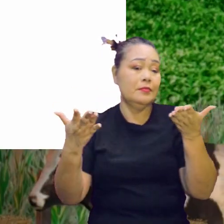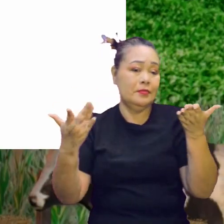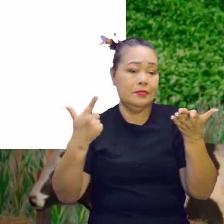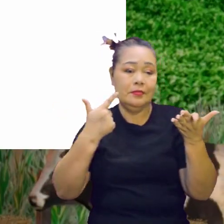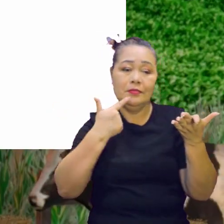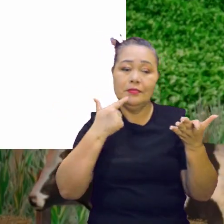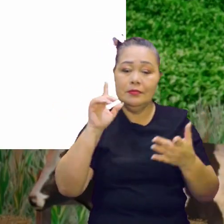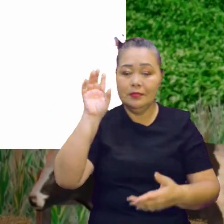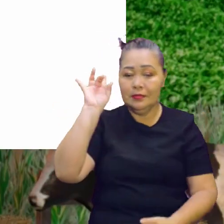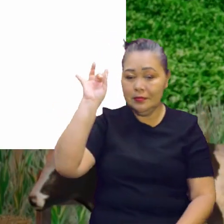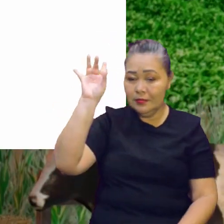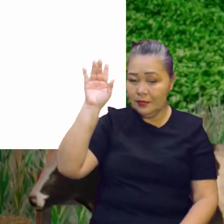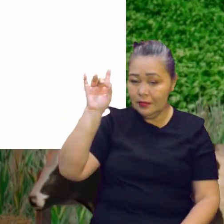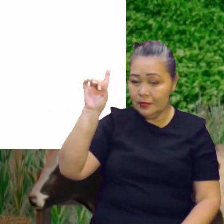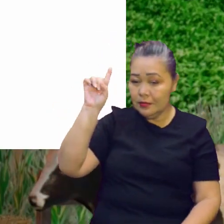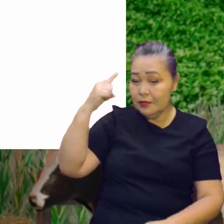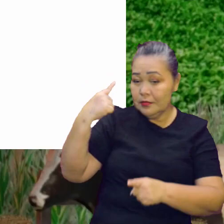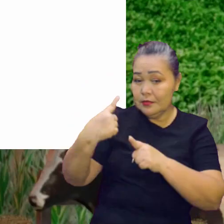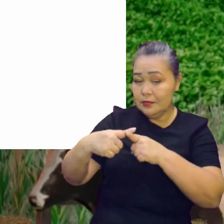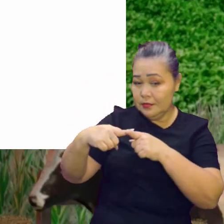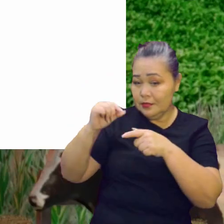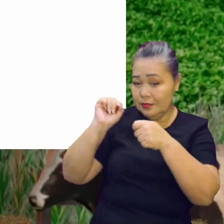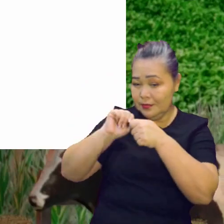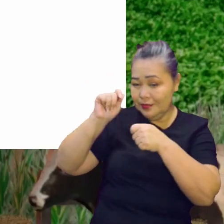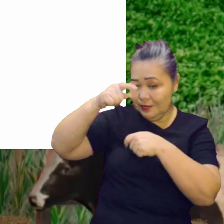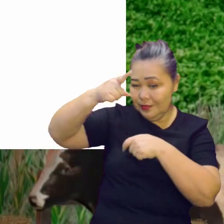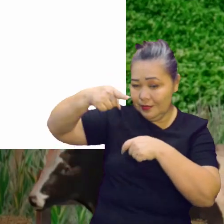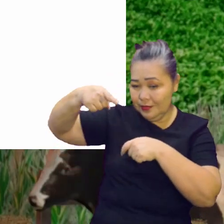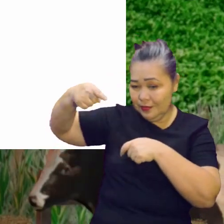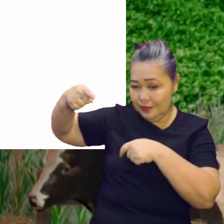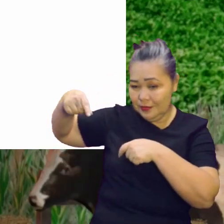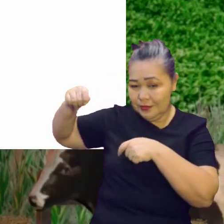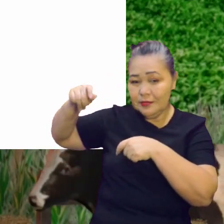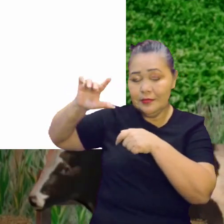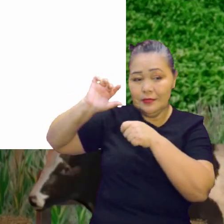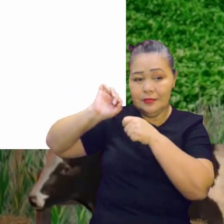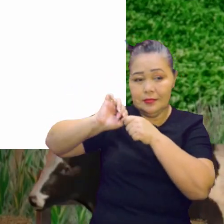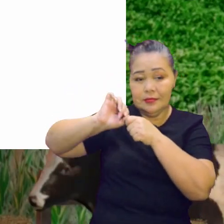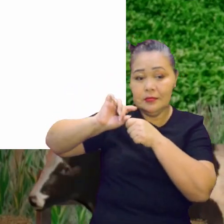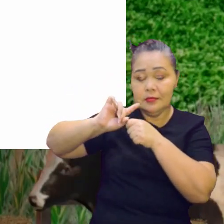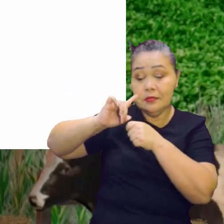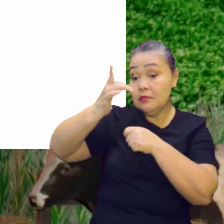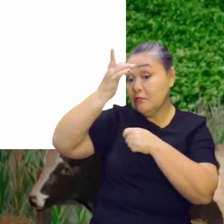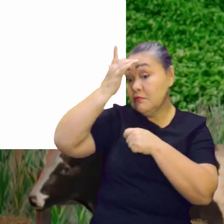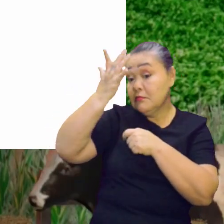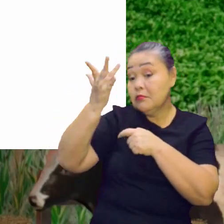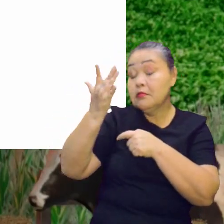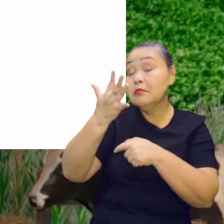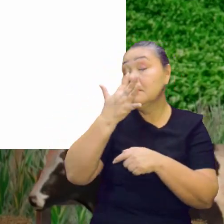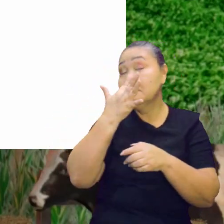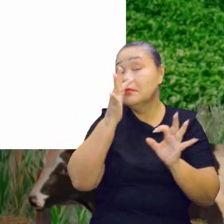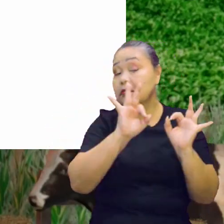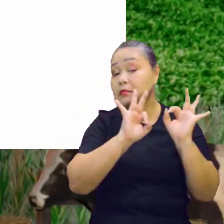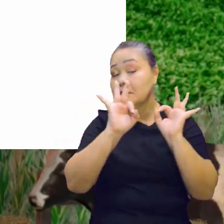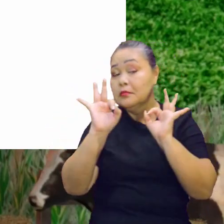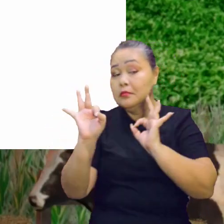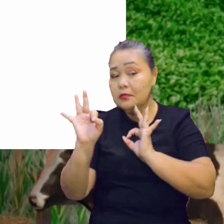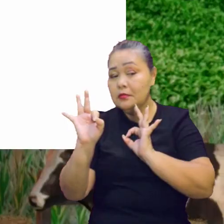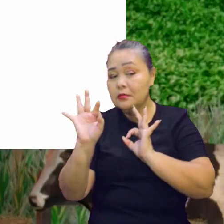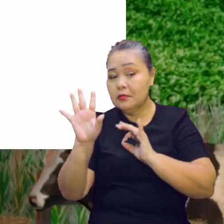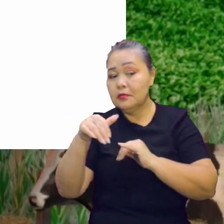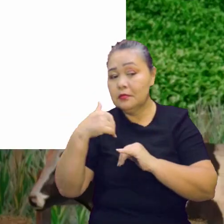mostrar para vocês por que eu fiz esse risco. Isso aqui ficou mais fácil de você observar. Mas olha uma coisa, minha